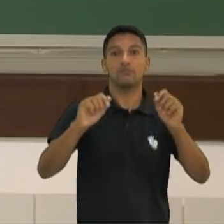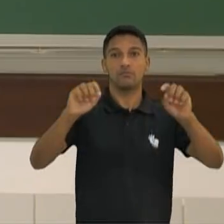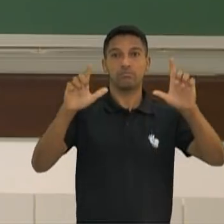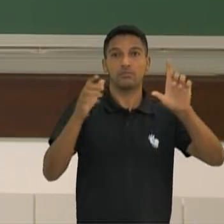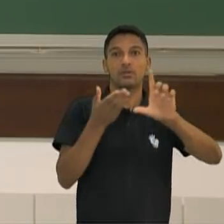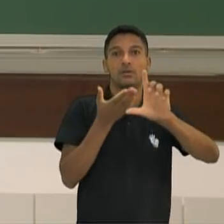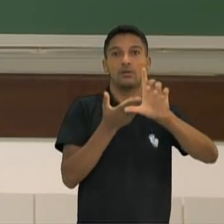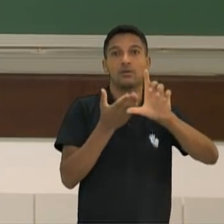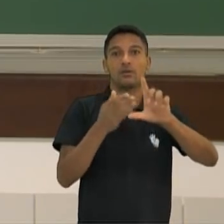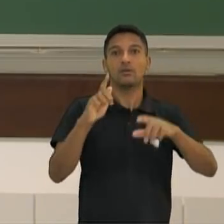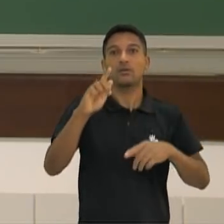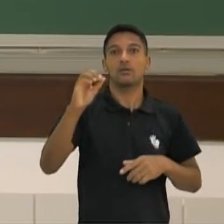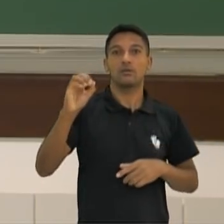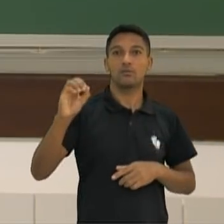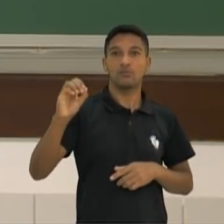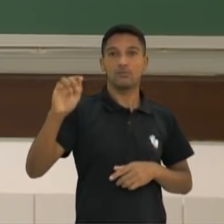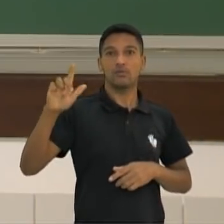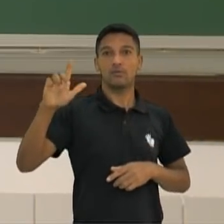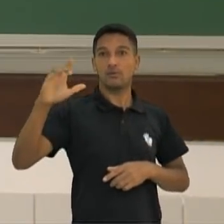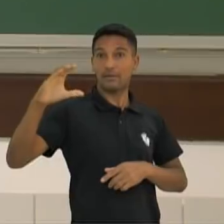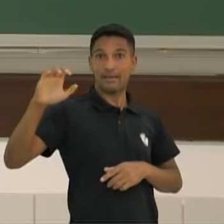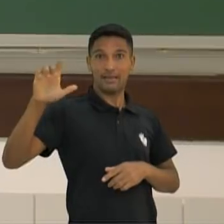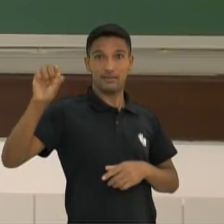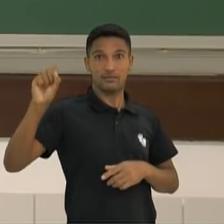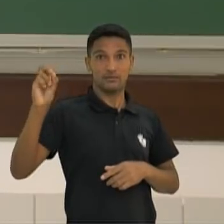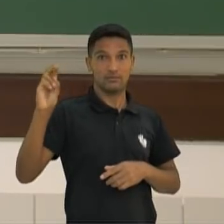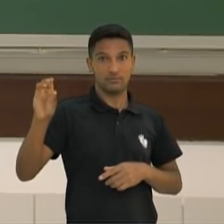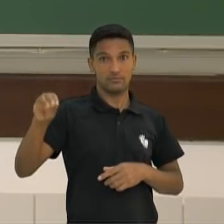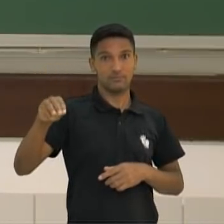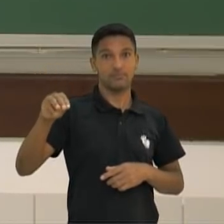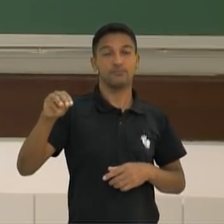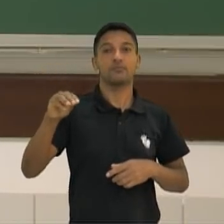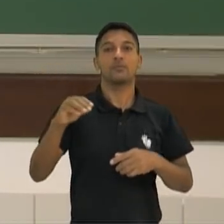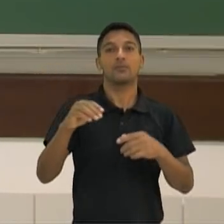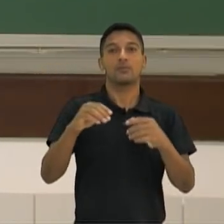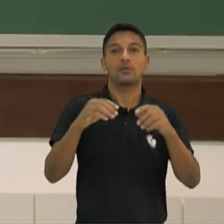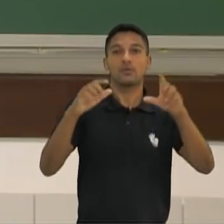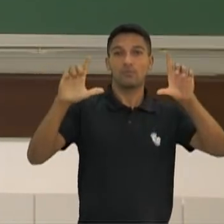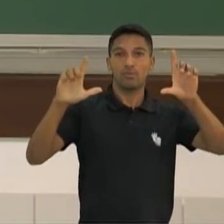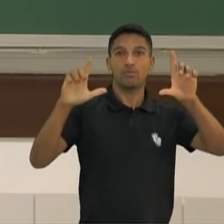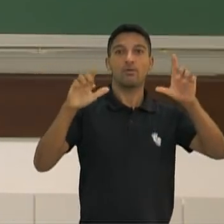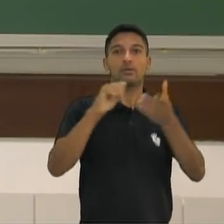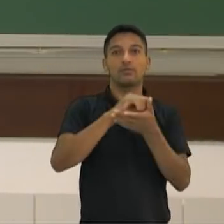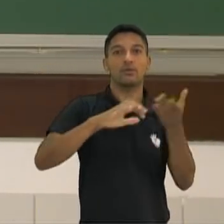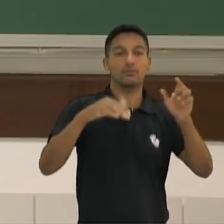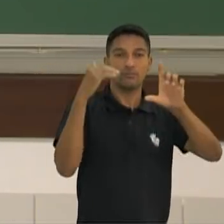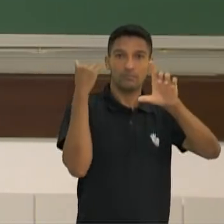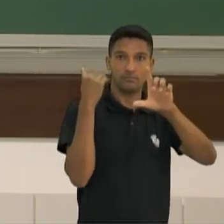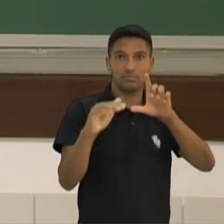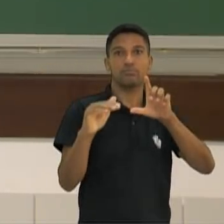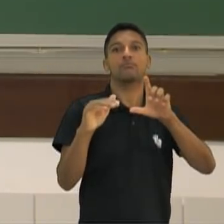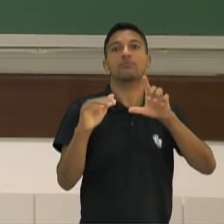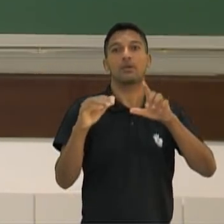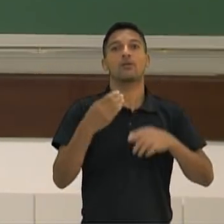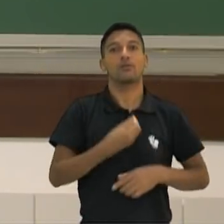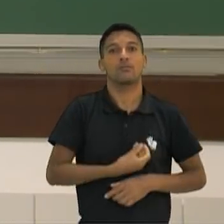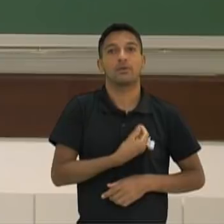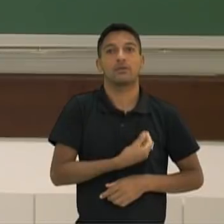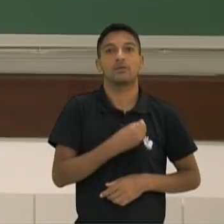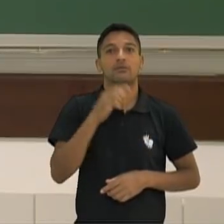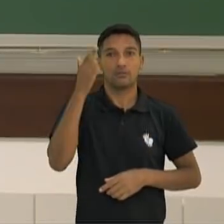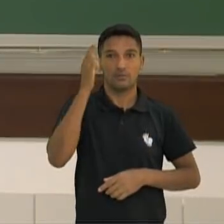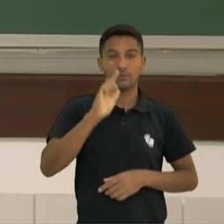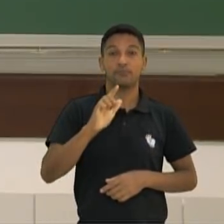no Classroom, envie a sua atividade, aí sim sua presença foi garantida. E mais, se você estiver com algum tipo de